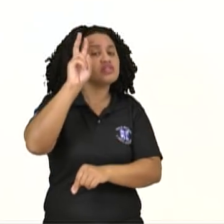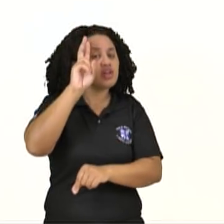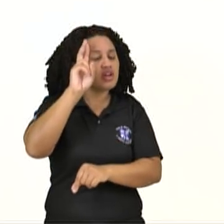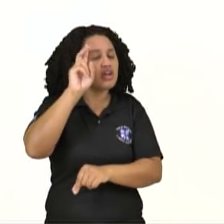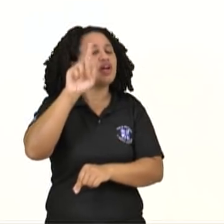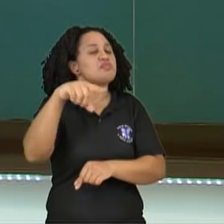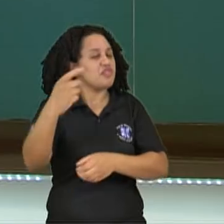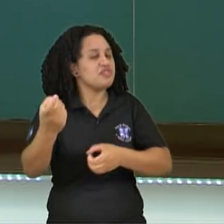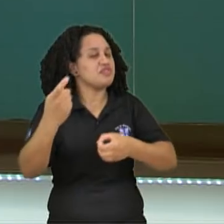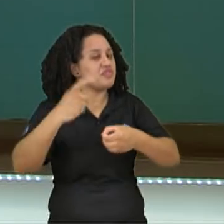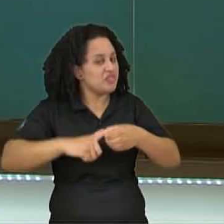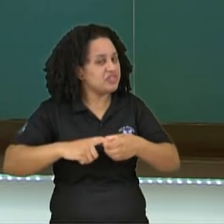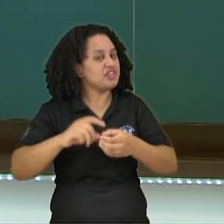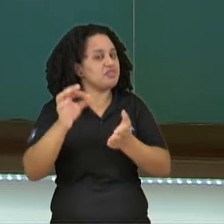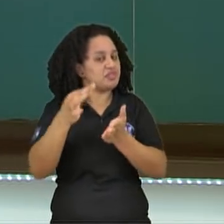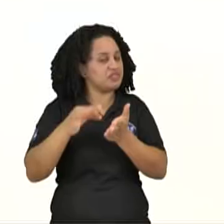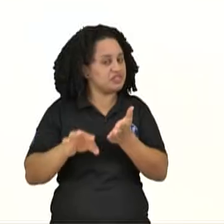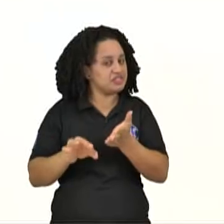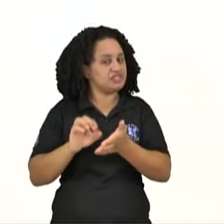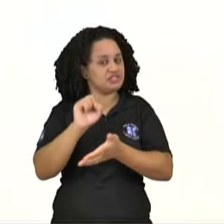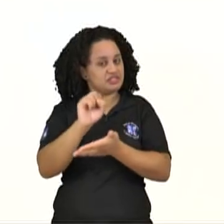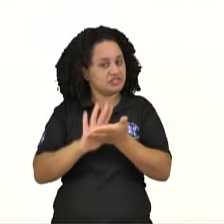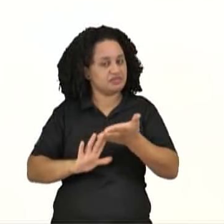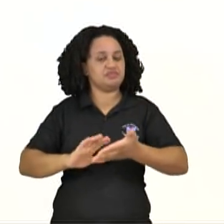a pouquinho nós voltamos, corrigimos juntos.